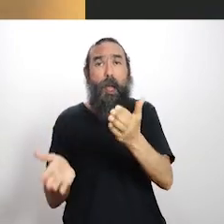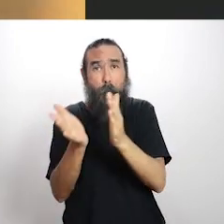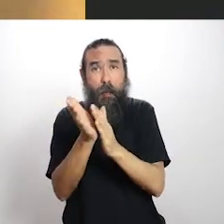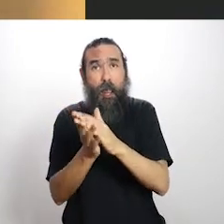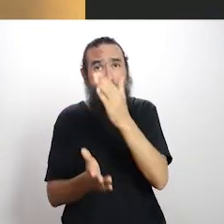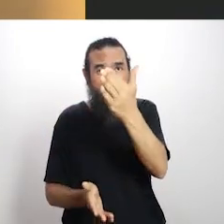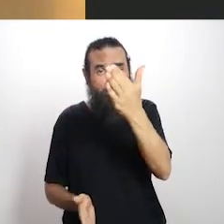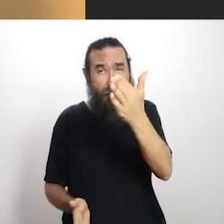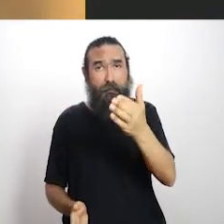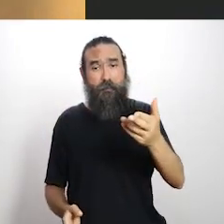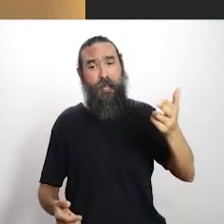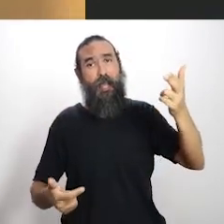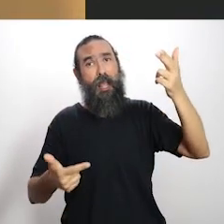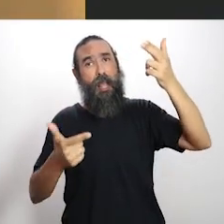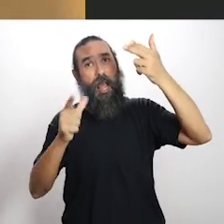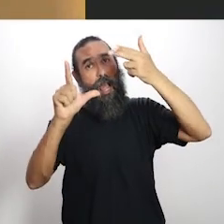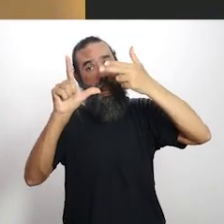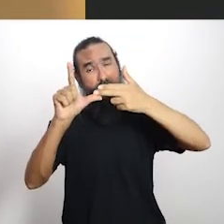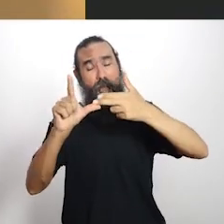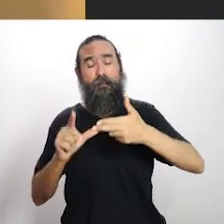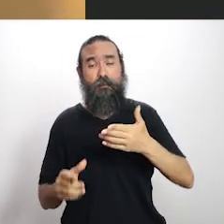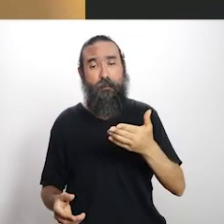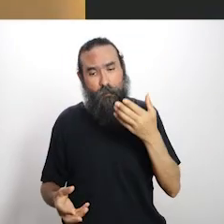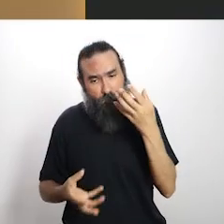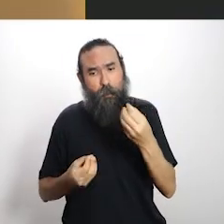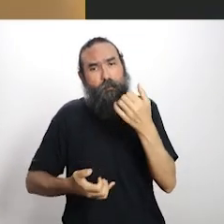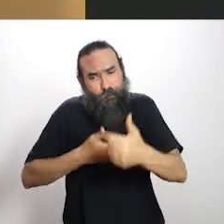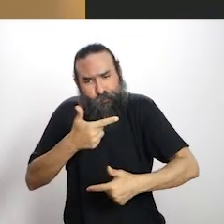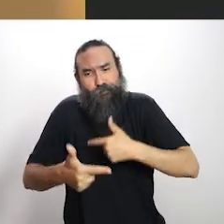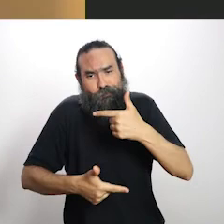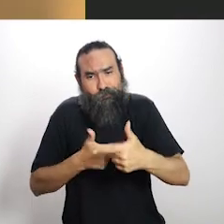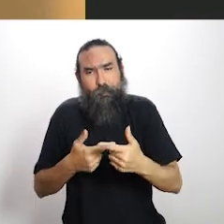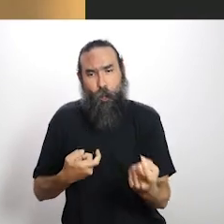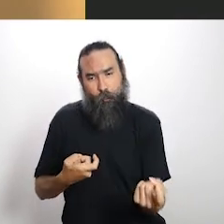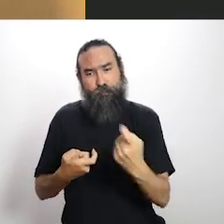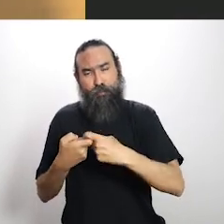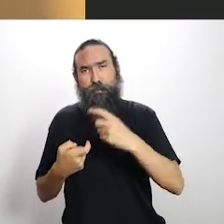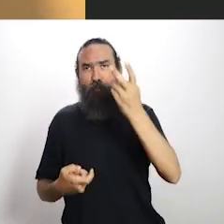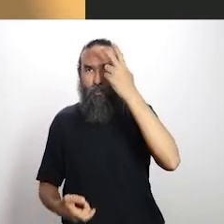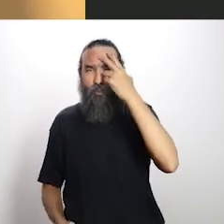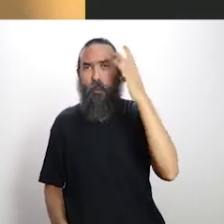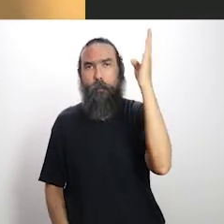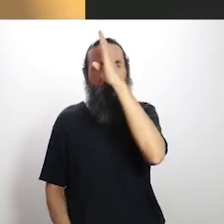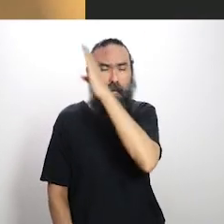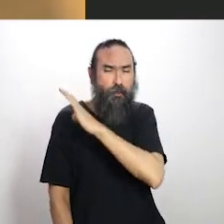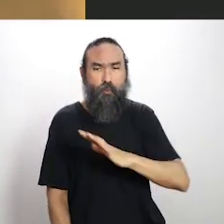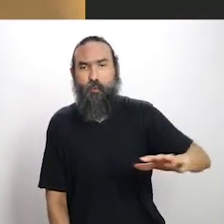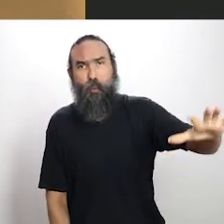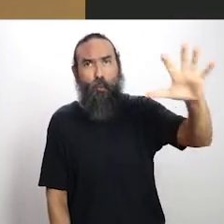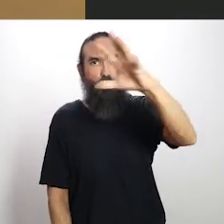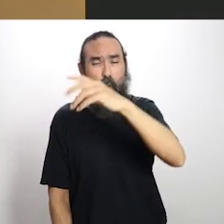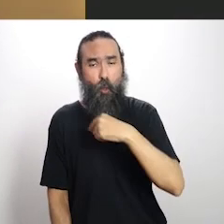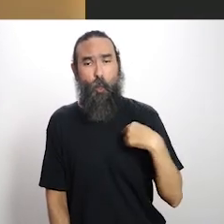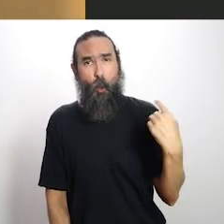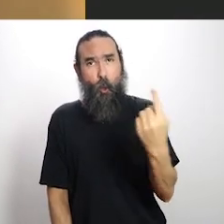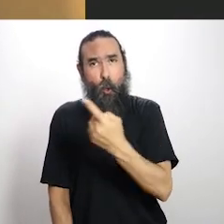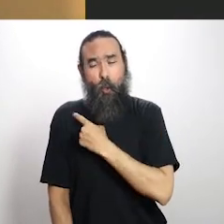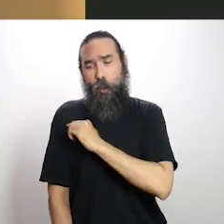vai ser multiplicada a partir do momento que essa lei começar a ser implementada muito obrigado